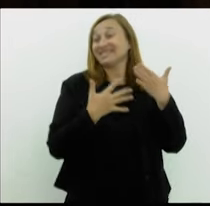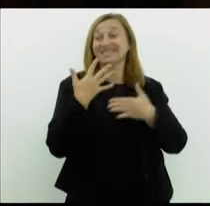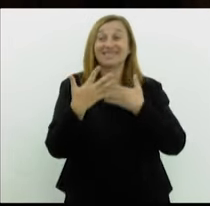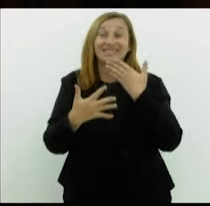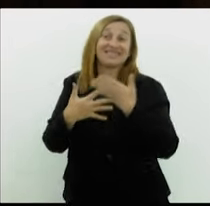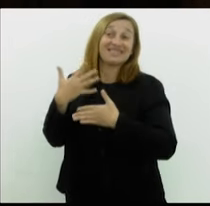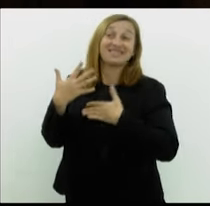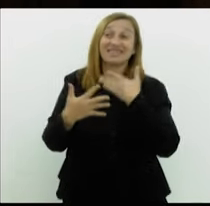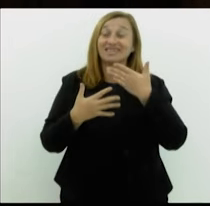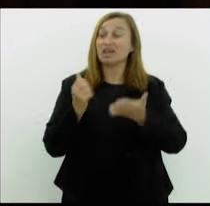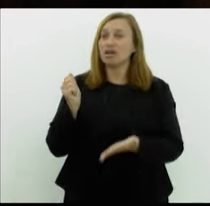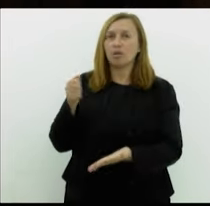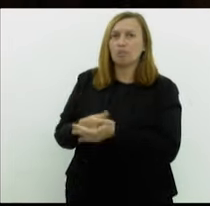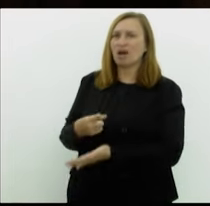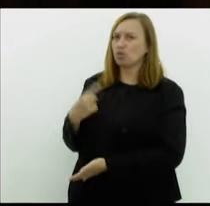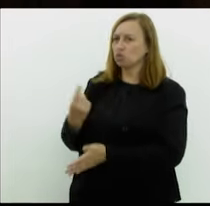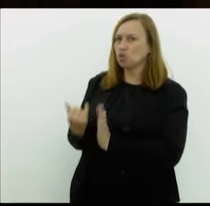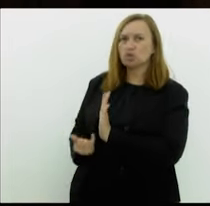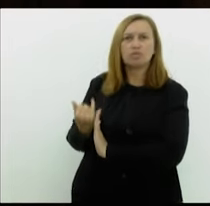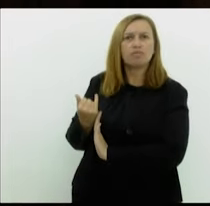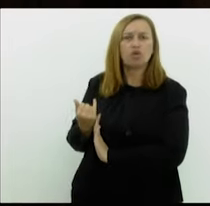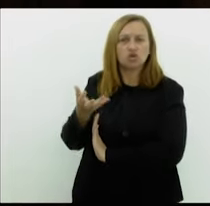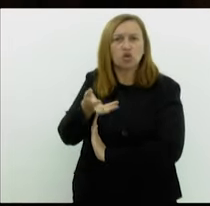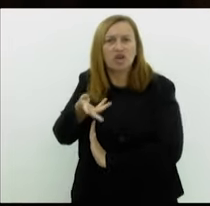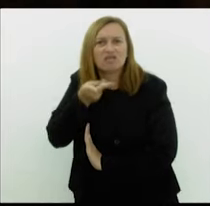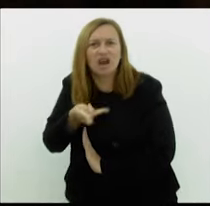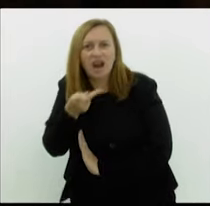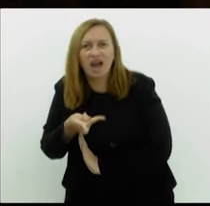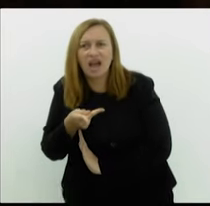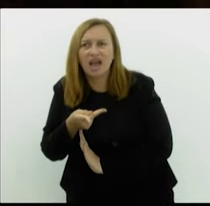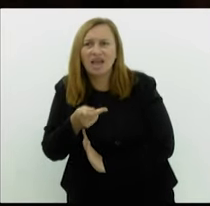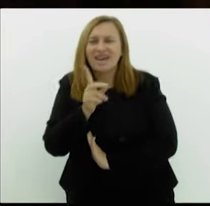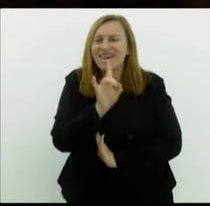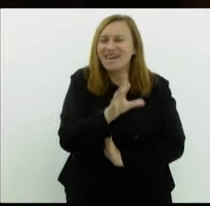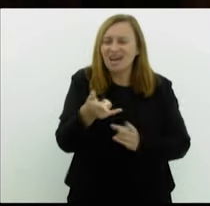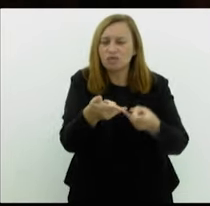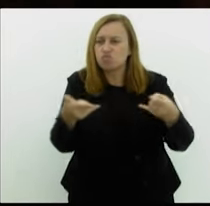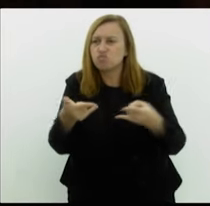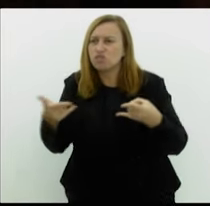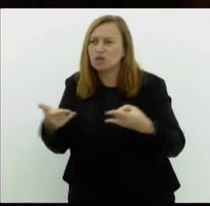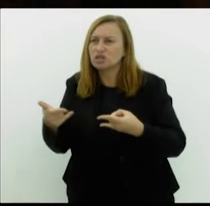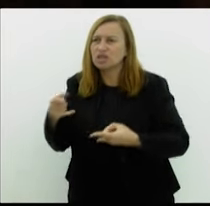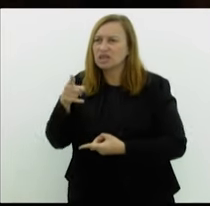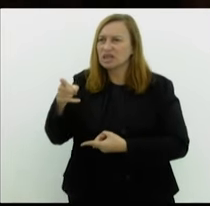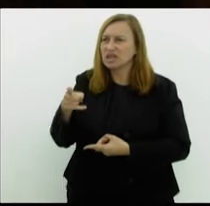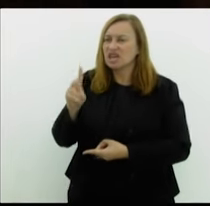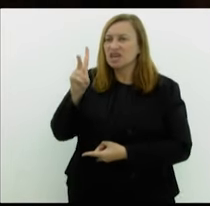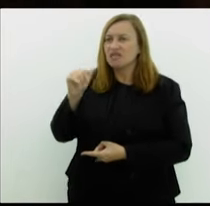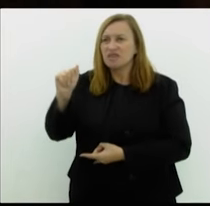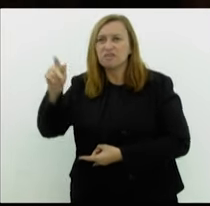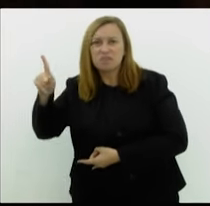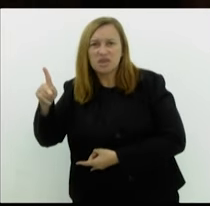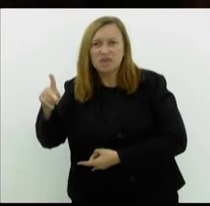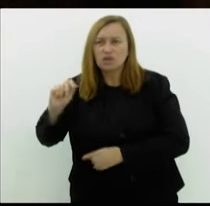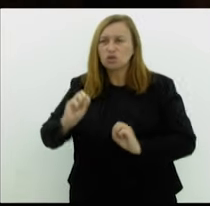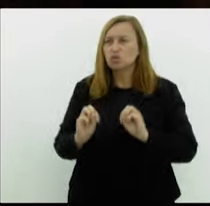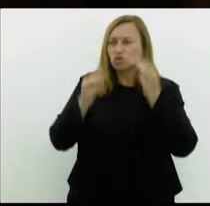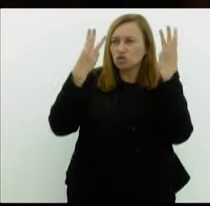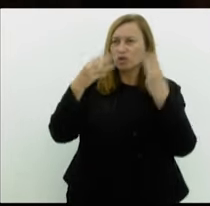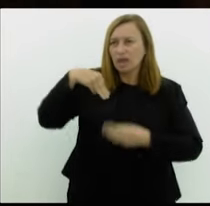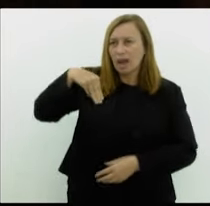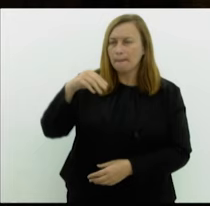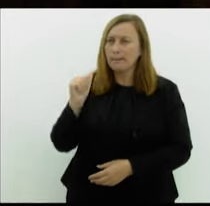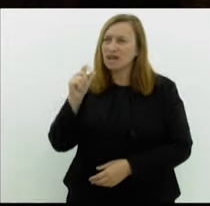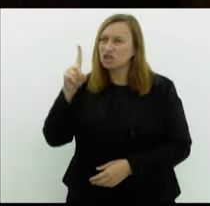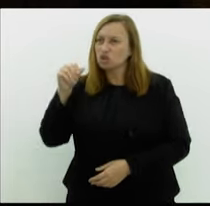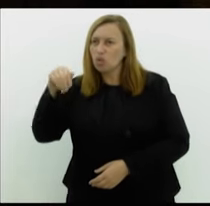exuberância, pago com o nosso imposto. Eu quero dizer que cada ingressinho desse para a área VIP do show da Madonna vai